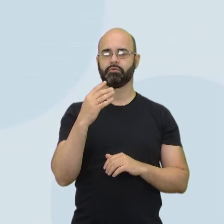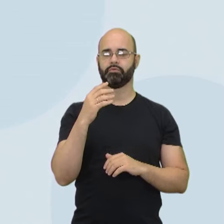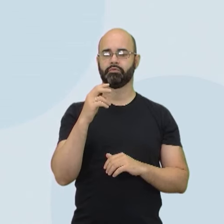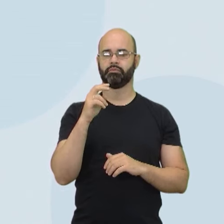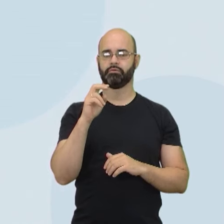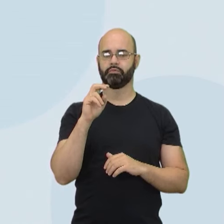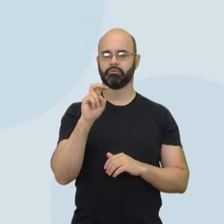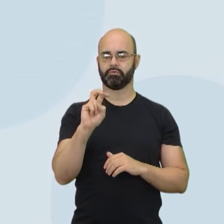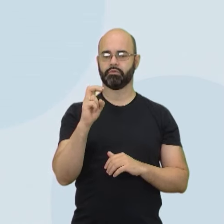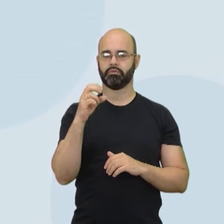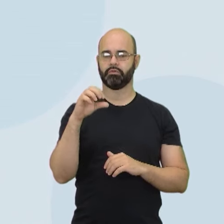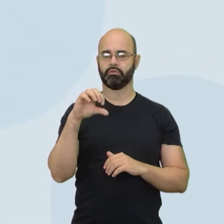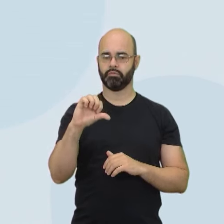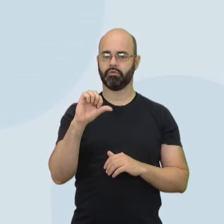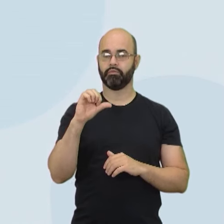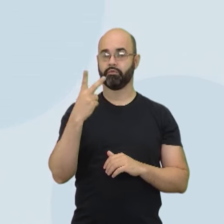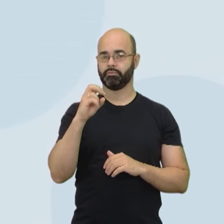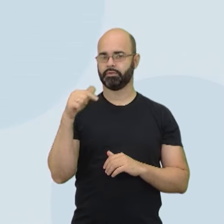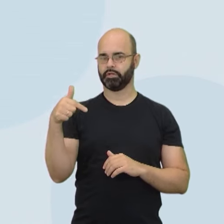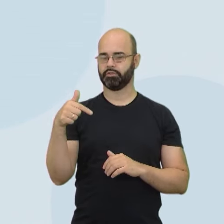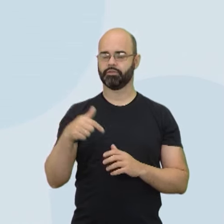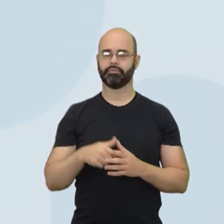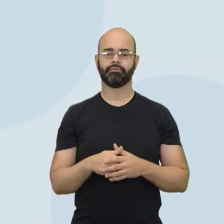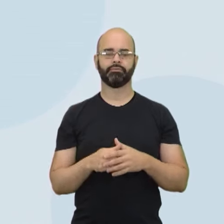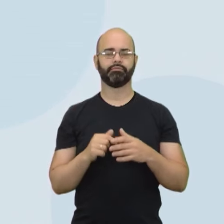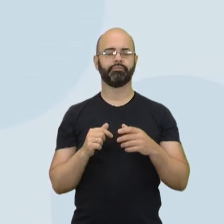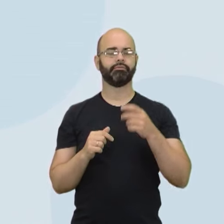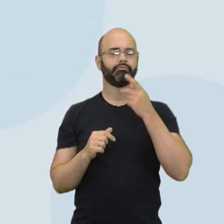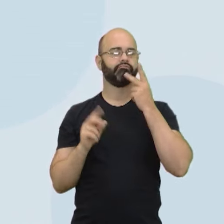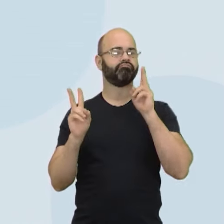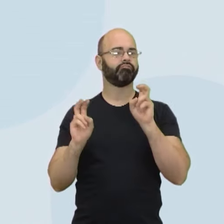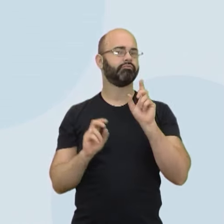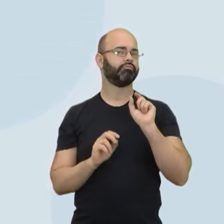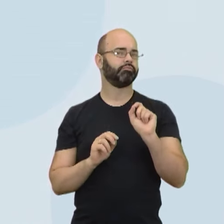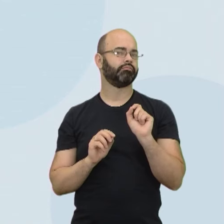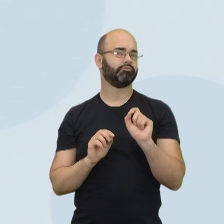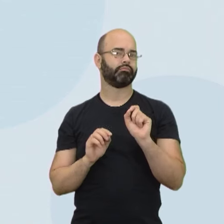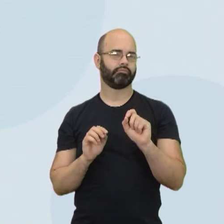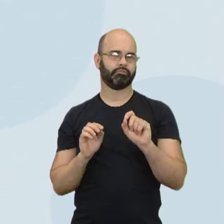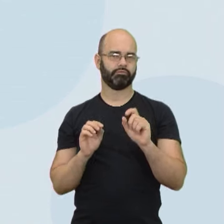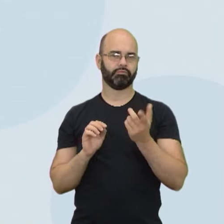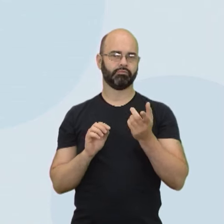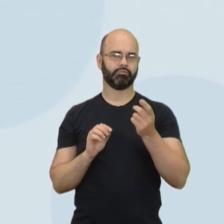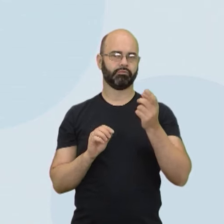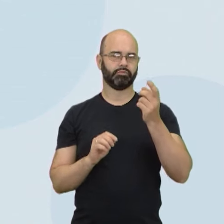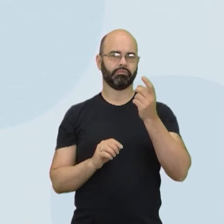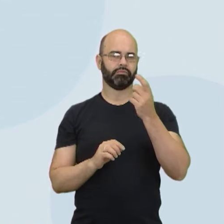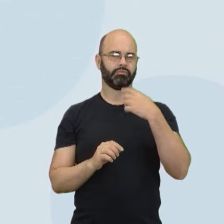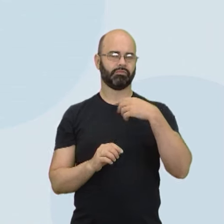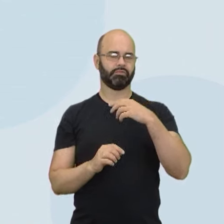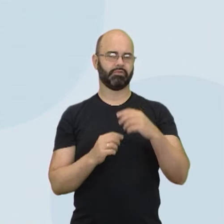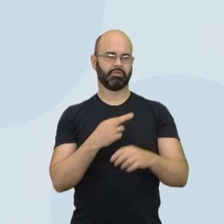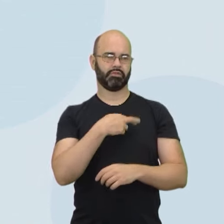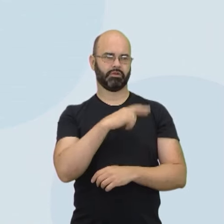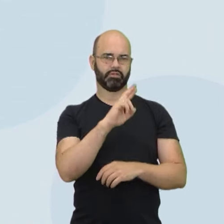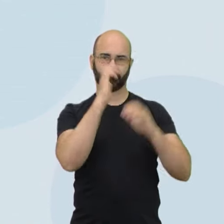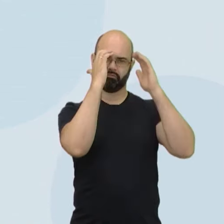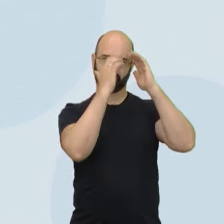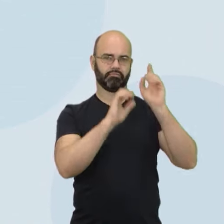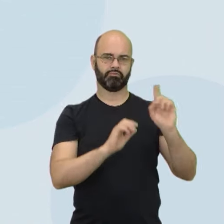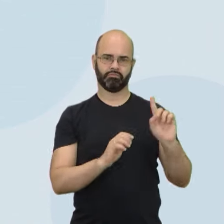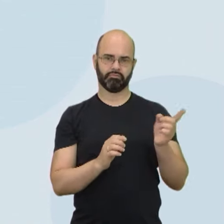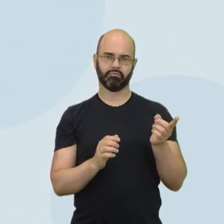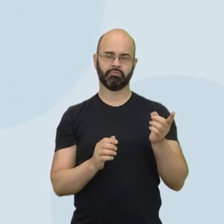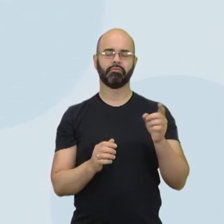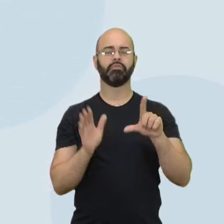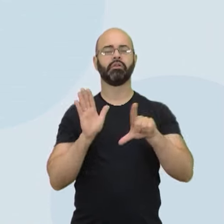9.459, ela é de 2007. E o que essa lei ela diz sobre intolerância religiosa? Né? Nós já sabemos que intolerância religiosa é não respeitar a